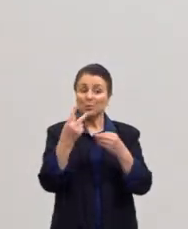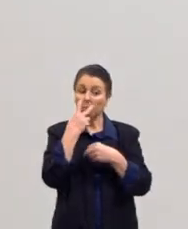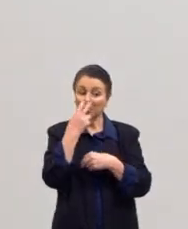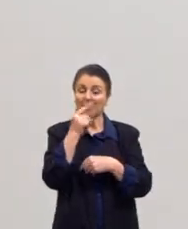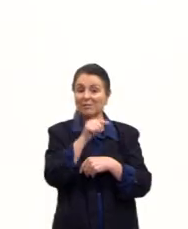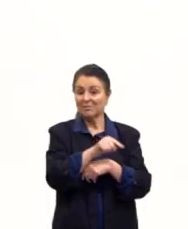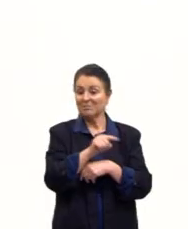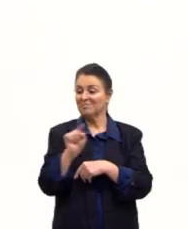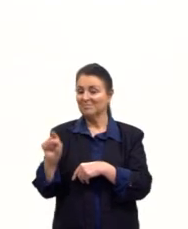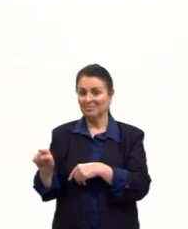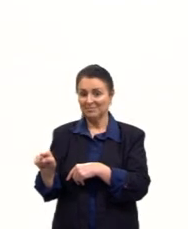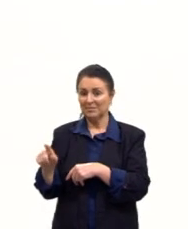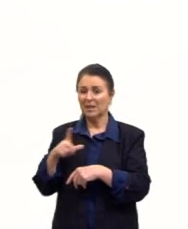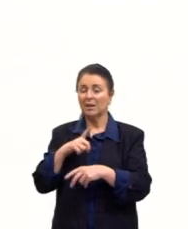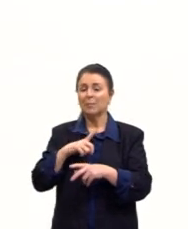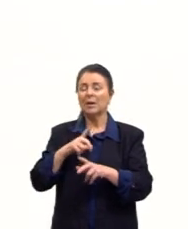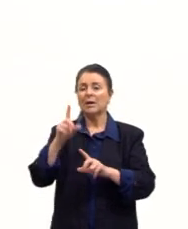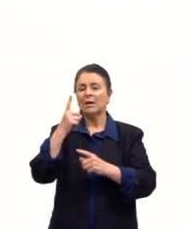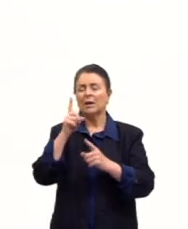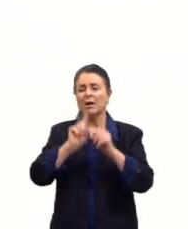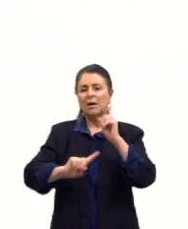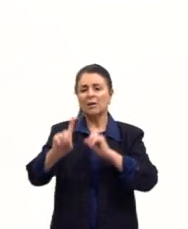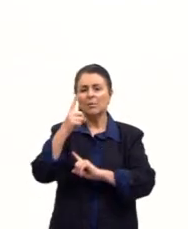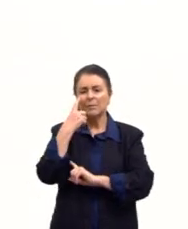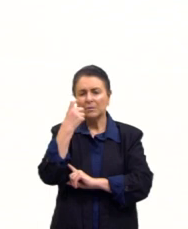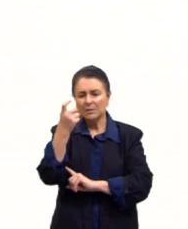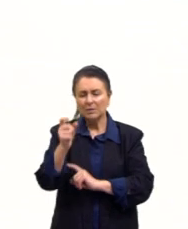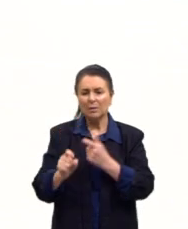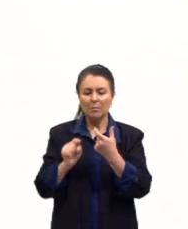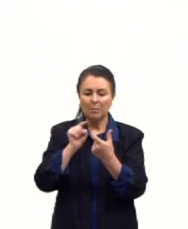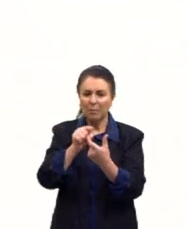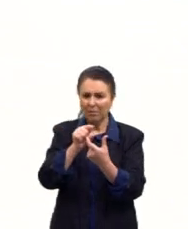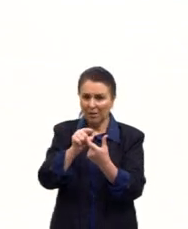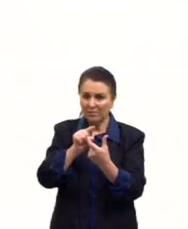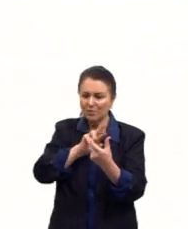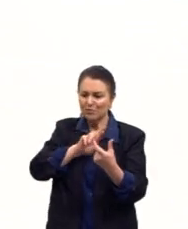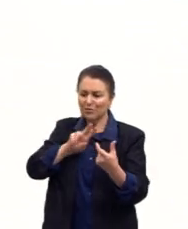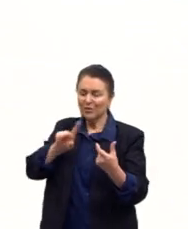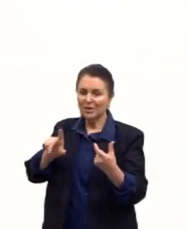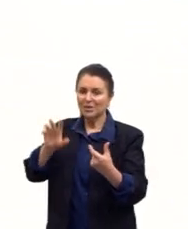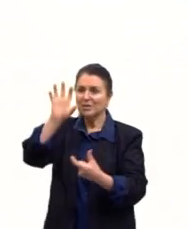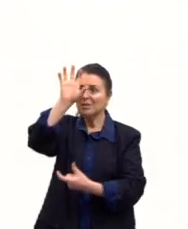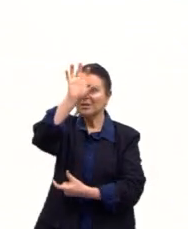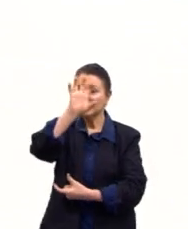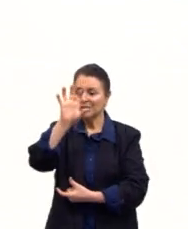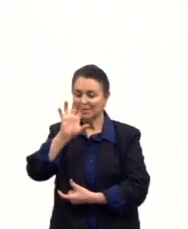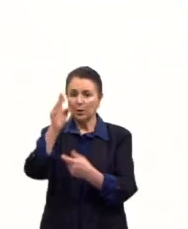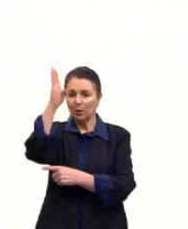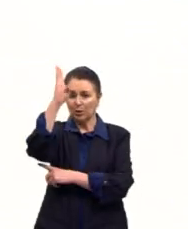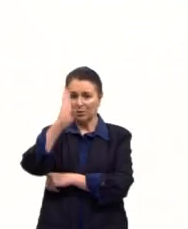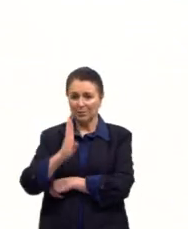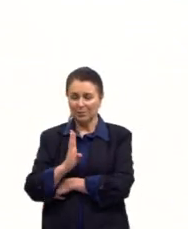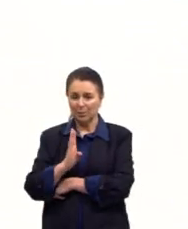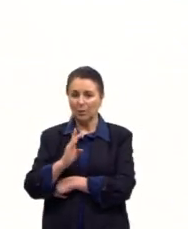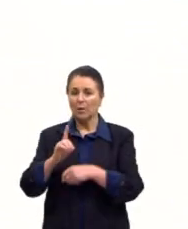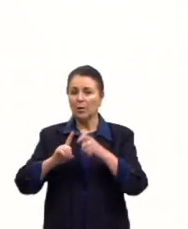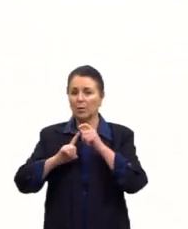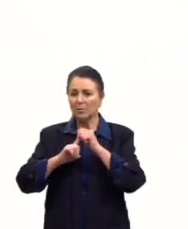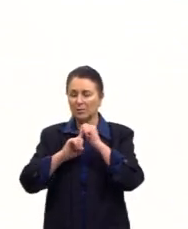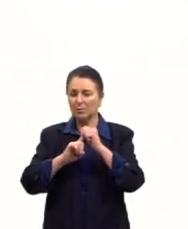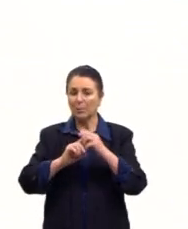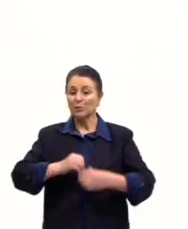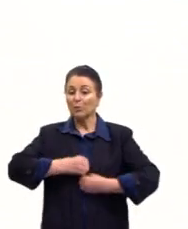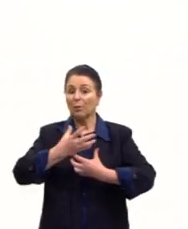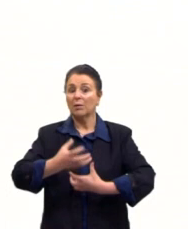e tem aqui a gente trouxe algumas curiosidades sobre algumas palavras nas diferentes regiões aí do país né do principalmente são